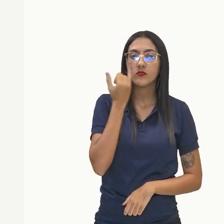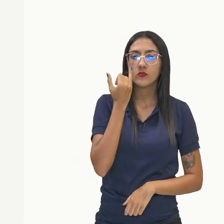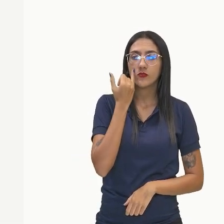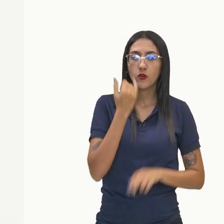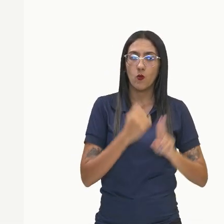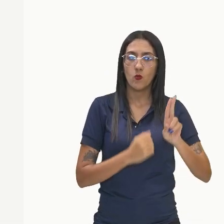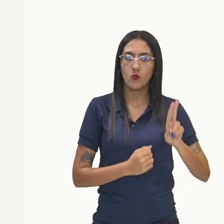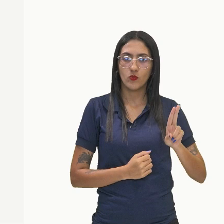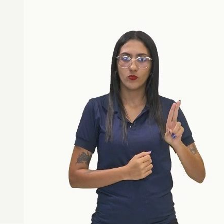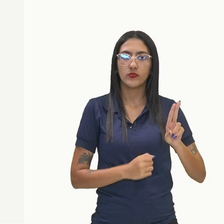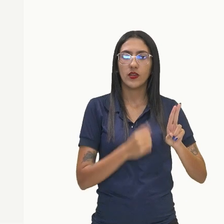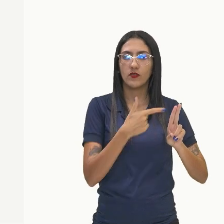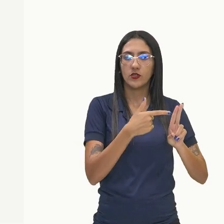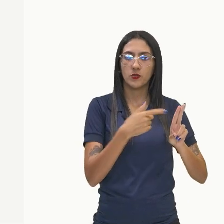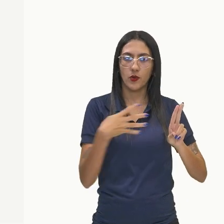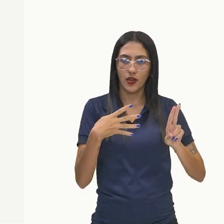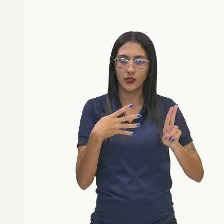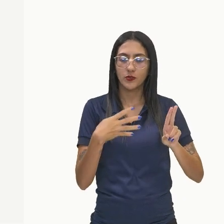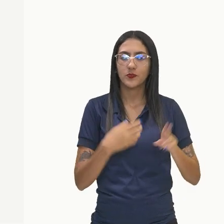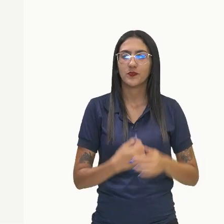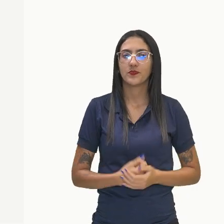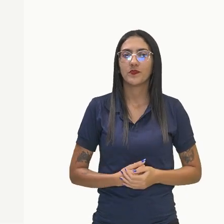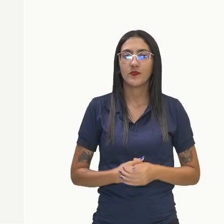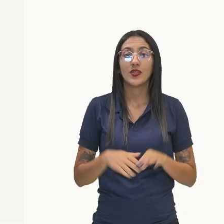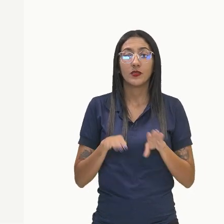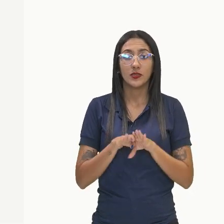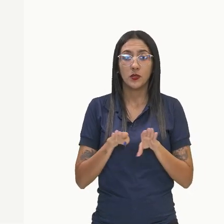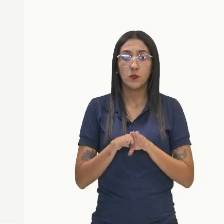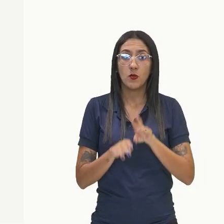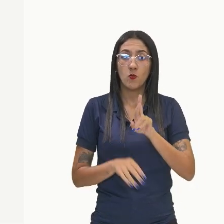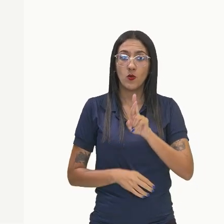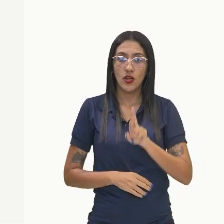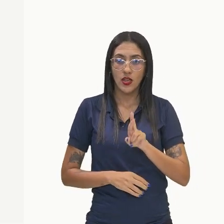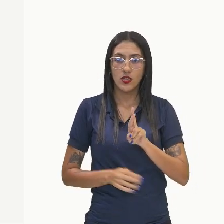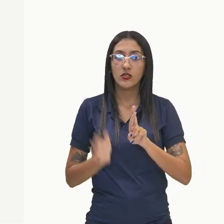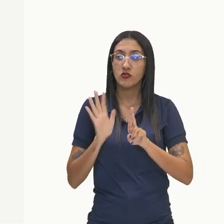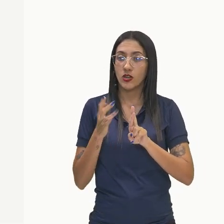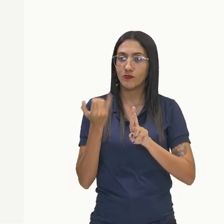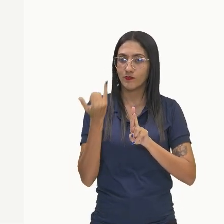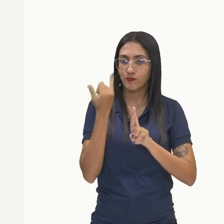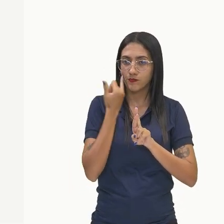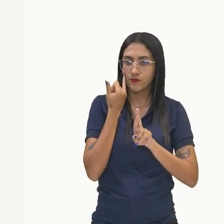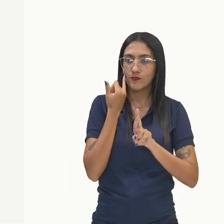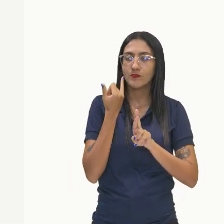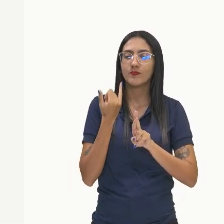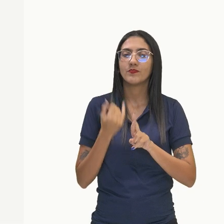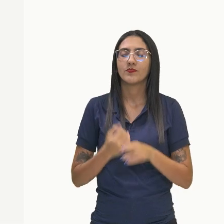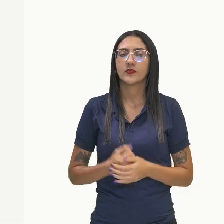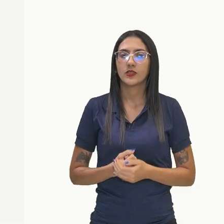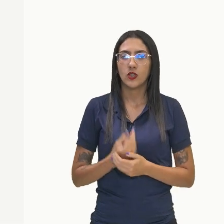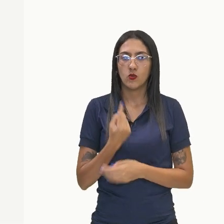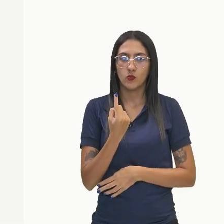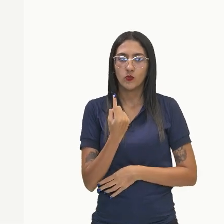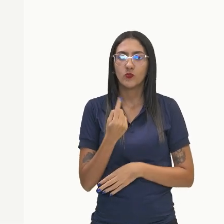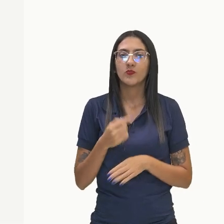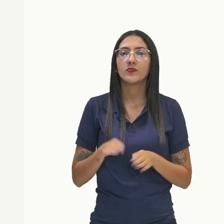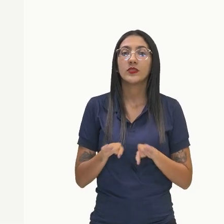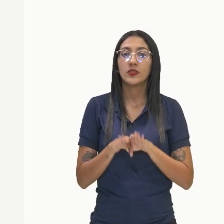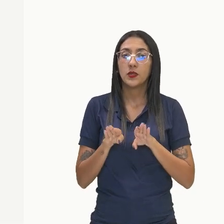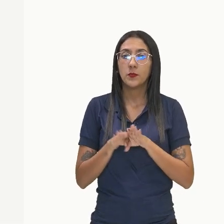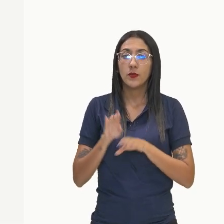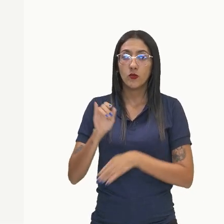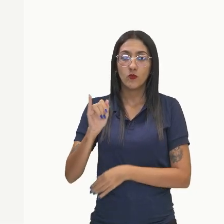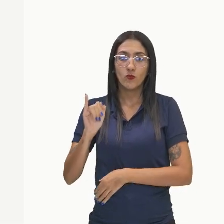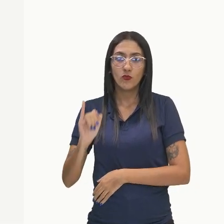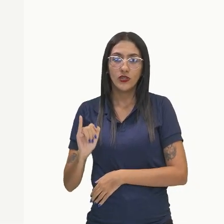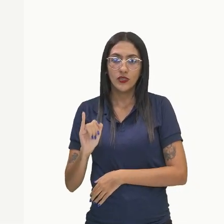volts, ele me deu a resistência interna, que vale aqui 1 ohm, e me deu também a intensidade da corrente, que é